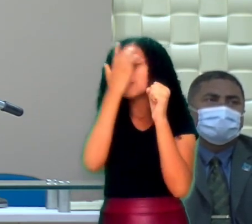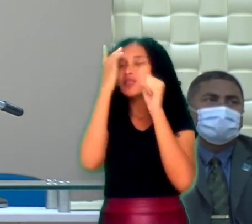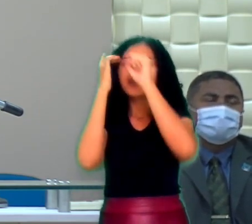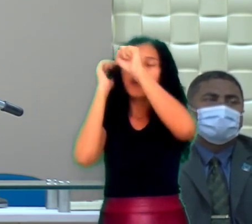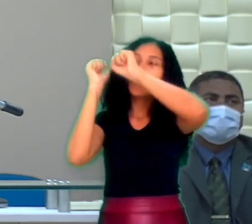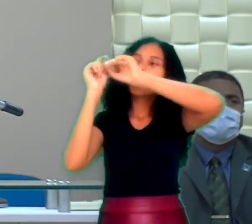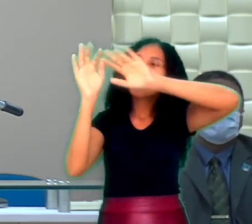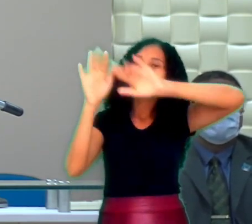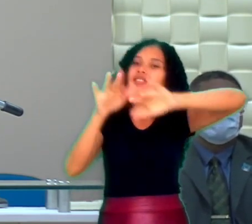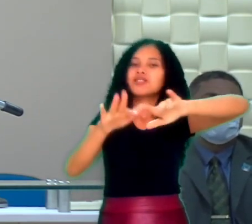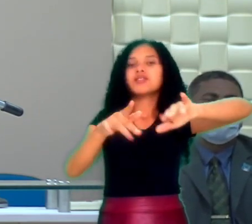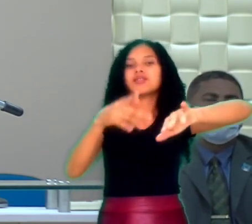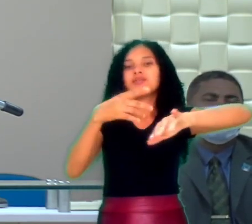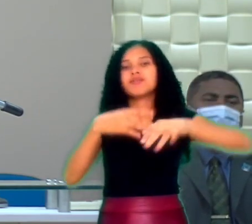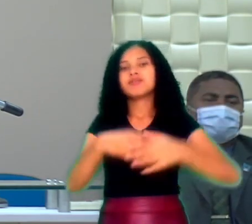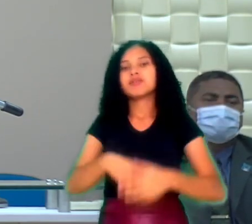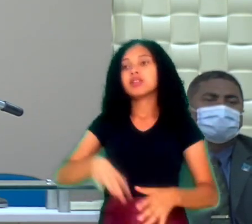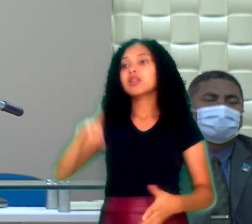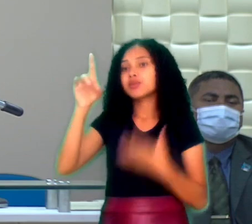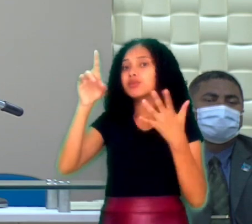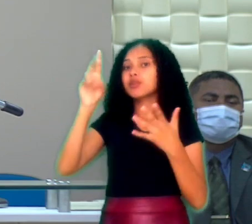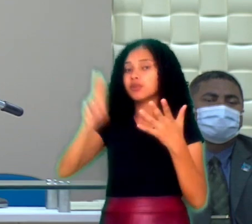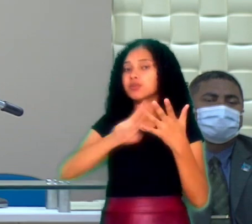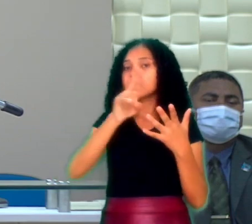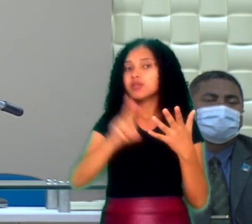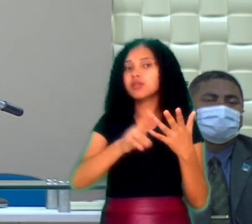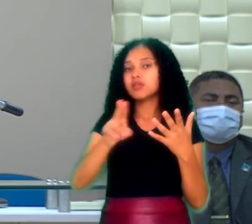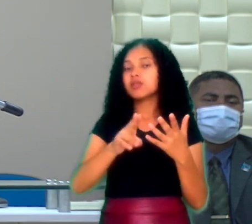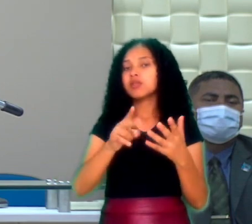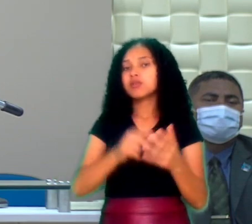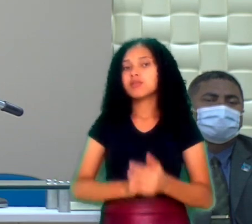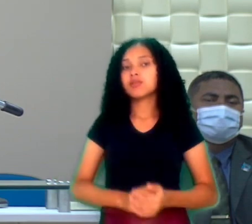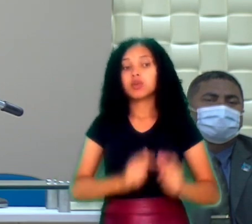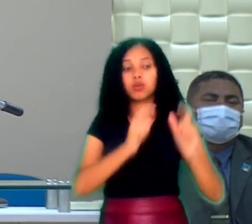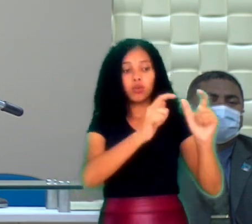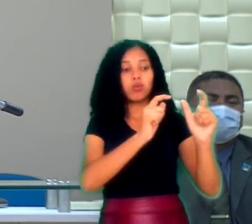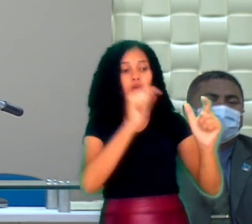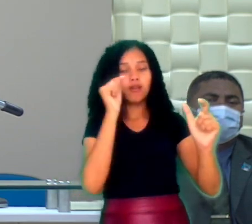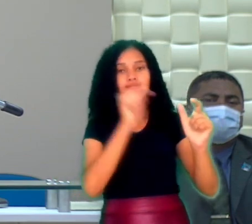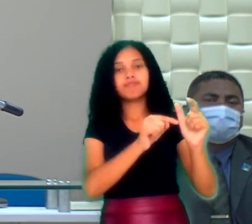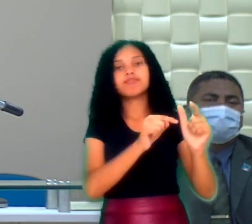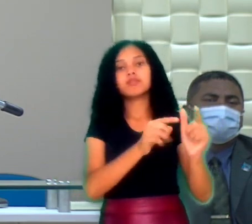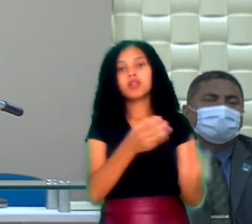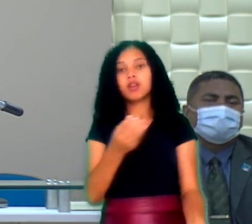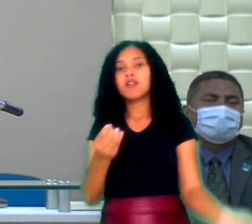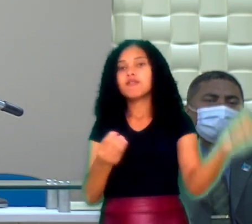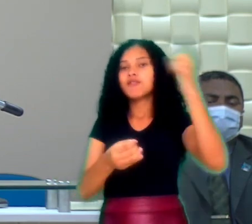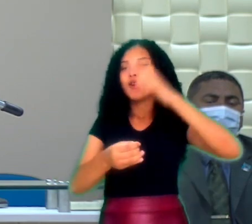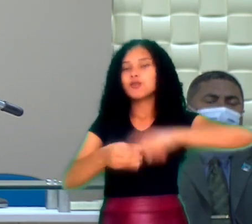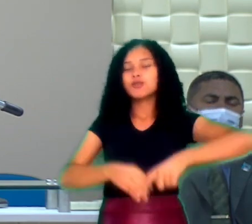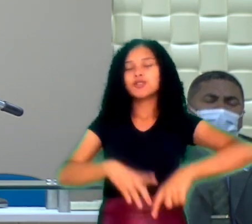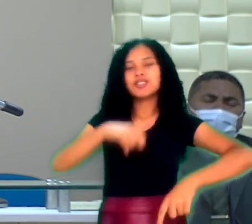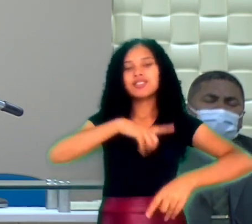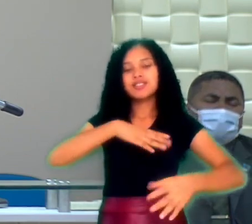Ainda que o mar fique tempestuoso contra nós, vamos ver o que está